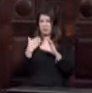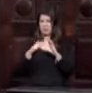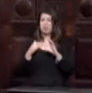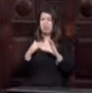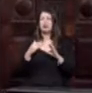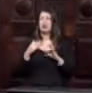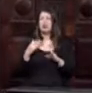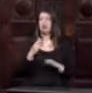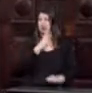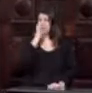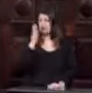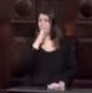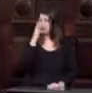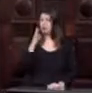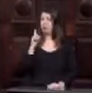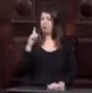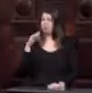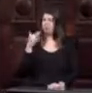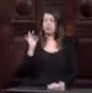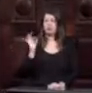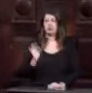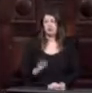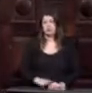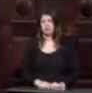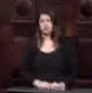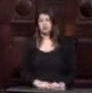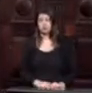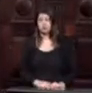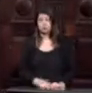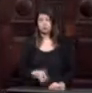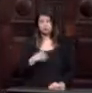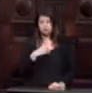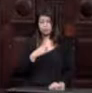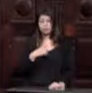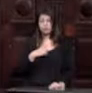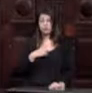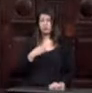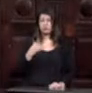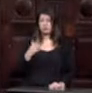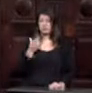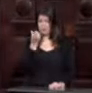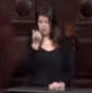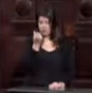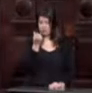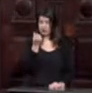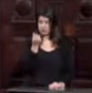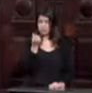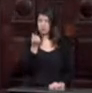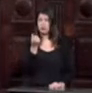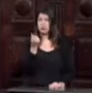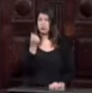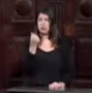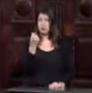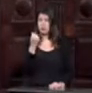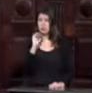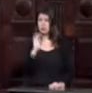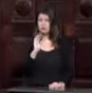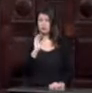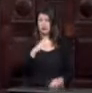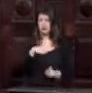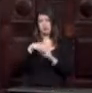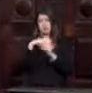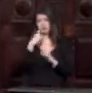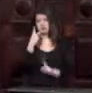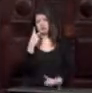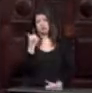era justamente de 10%. Se recompõe 16 com mais